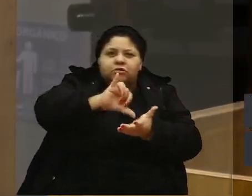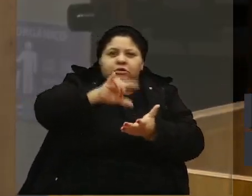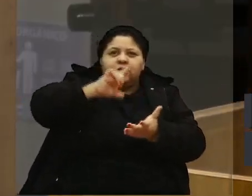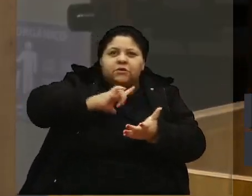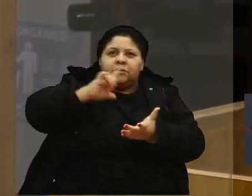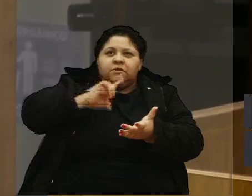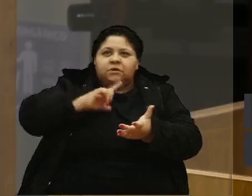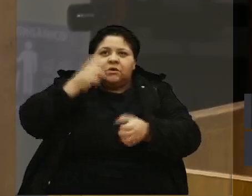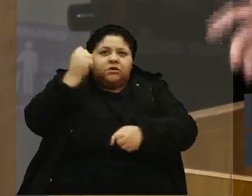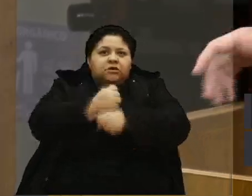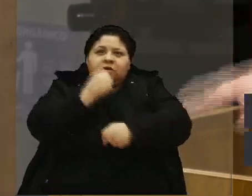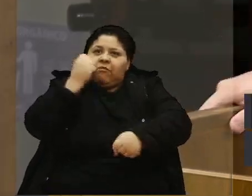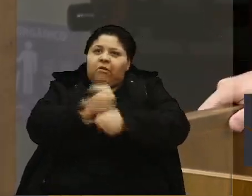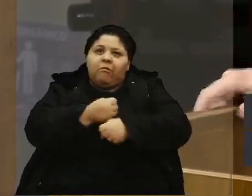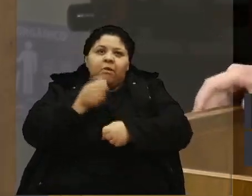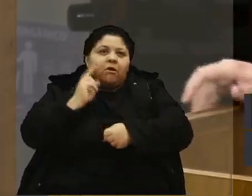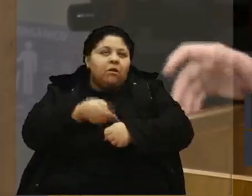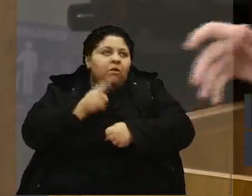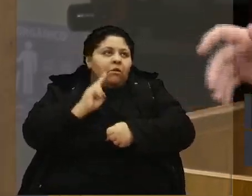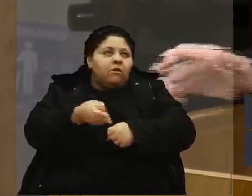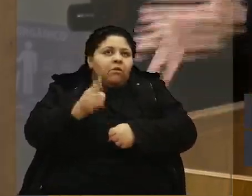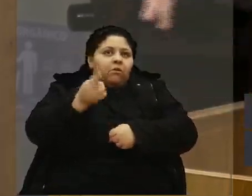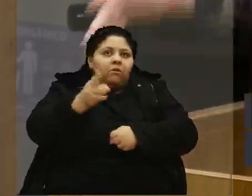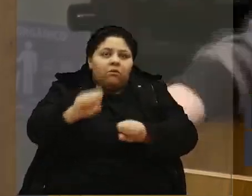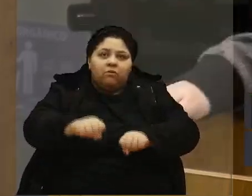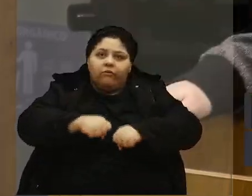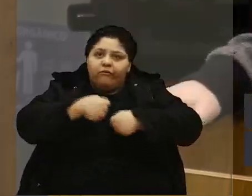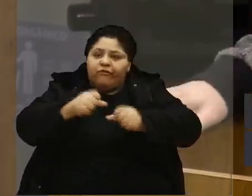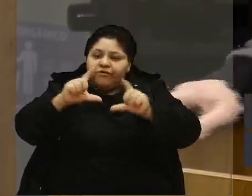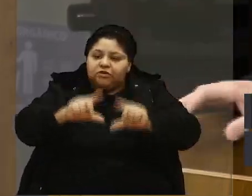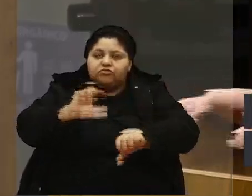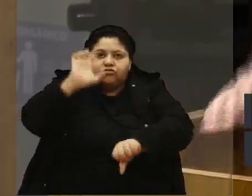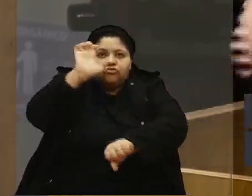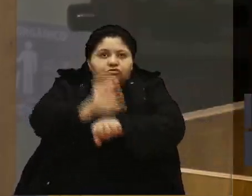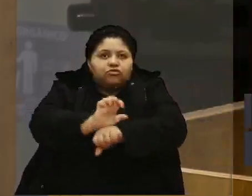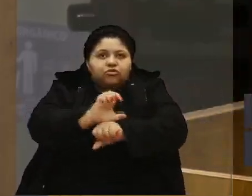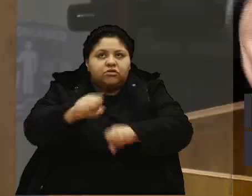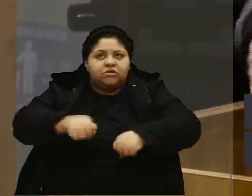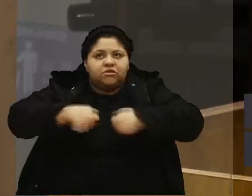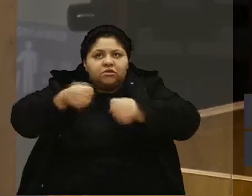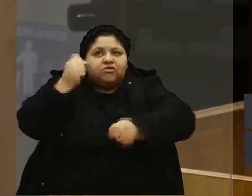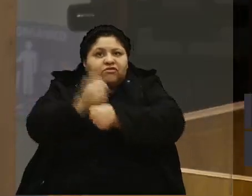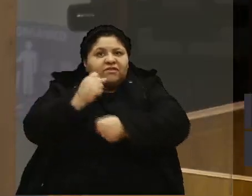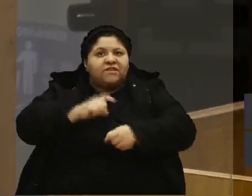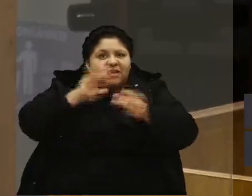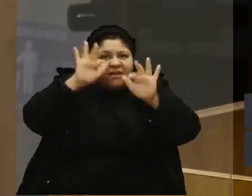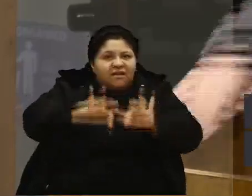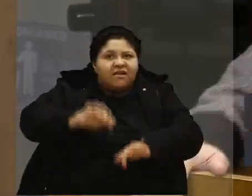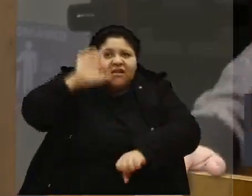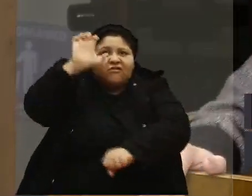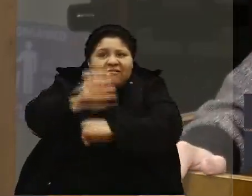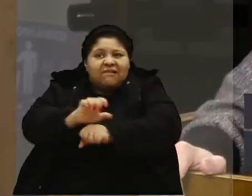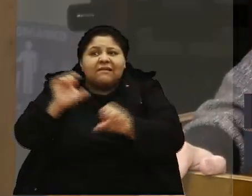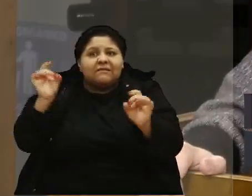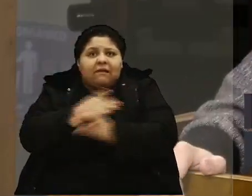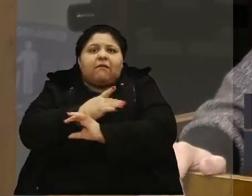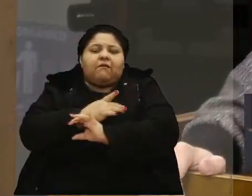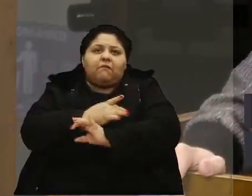uma obra que não acaba nunca mais, defender a redução do Estado. Eles defendem que a obra tem que acabar e que o Estado tem que ser